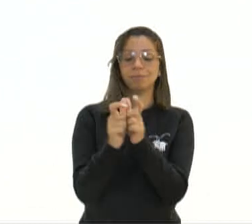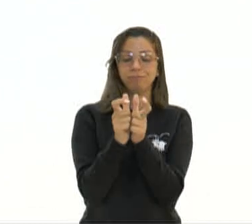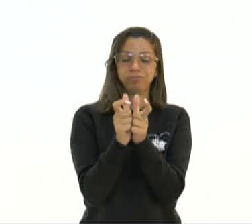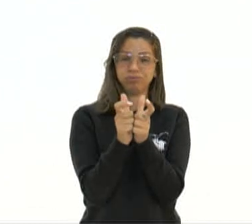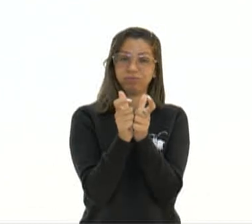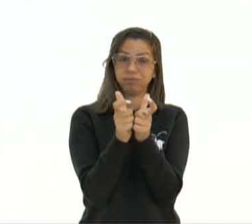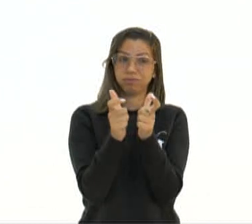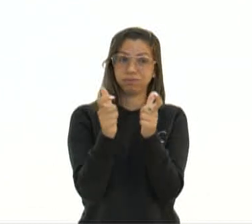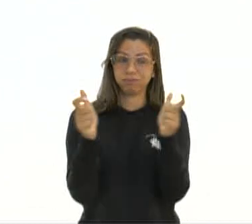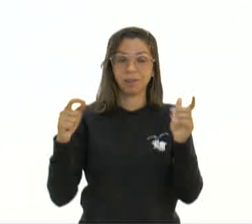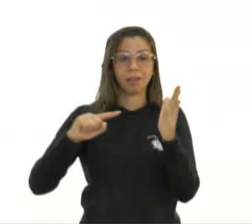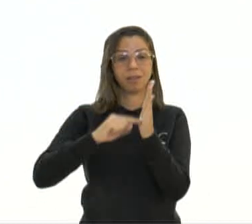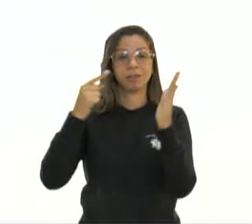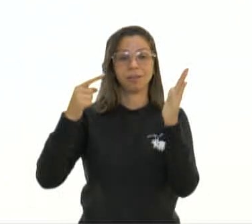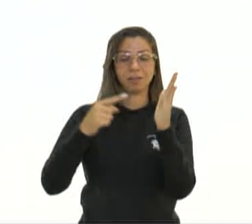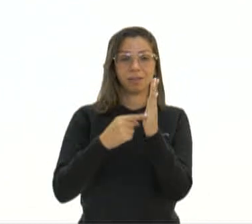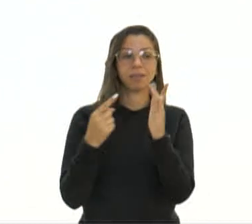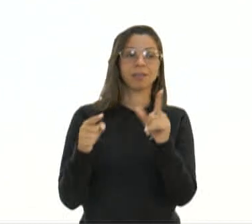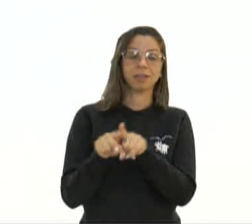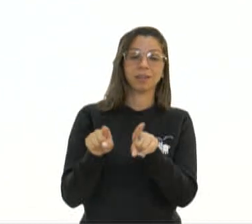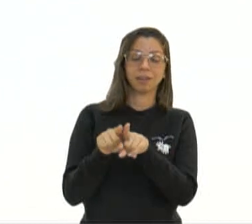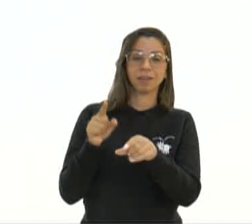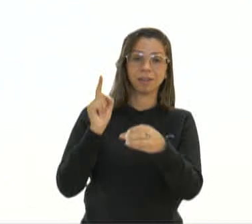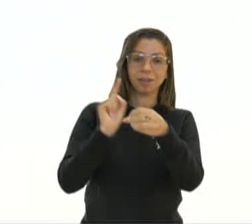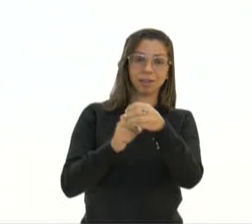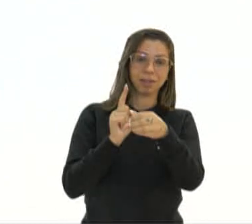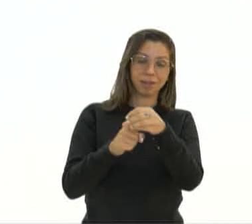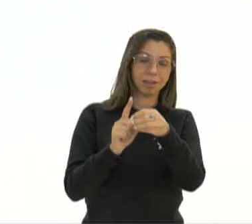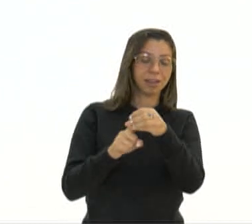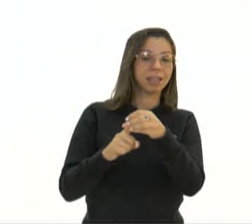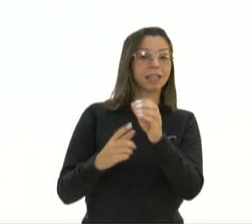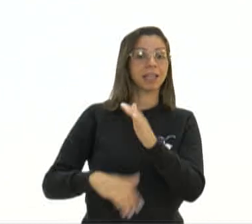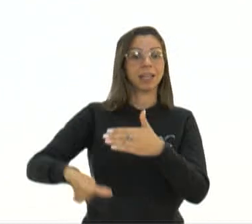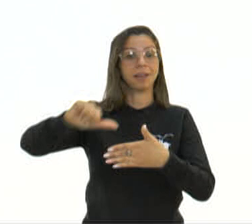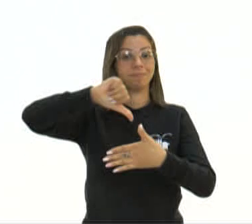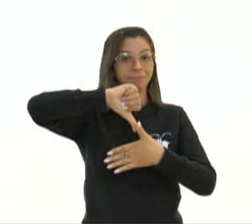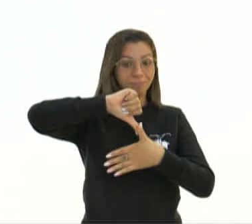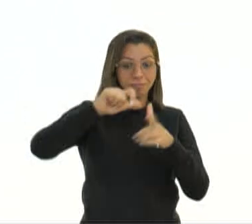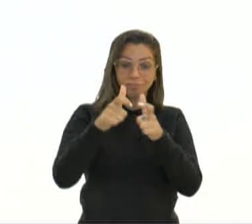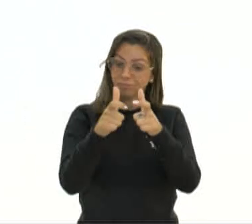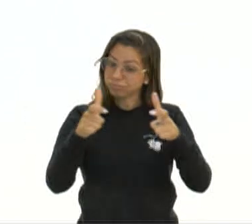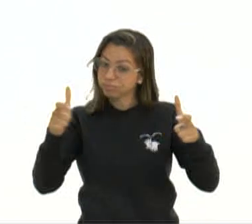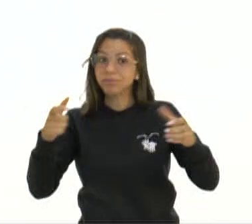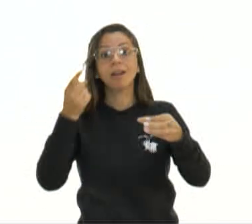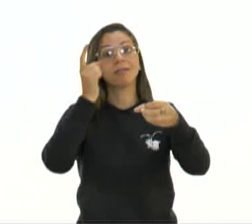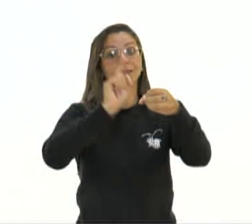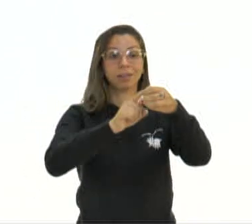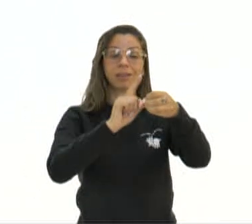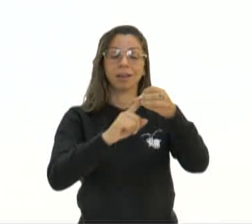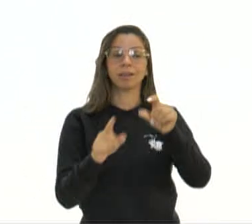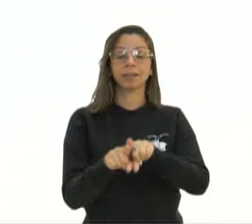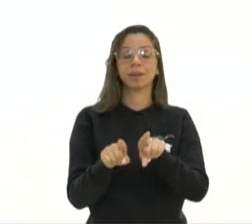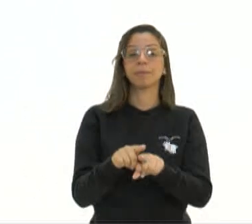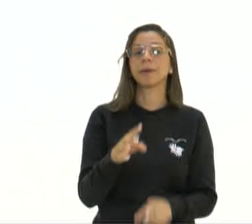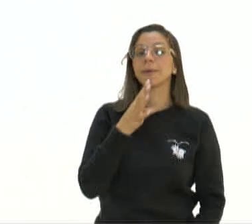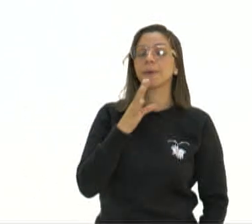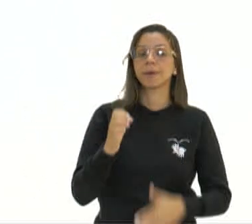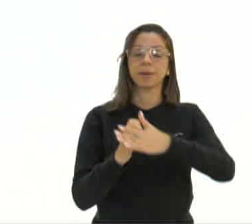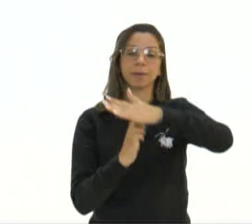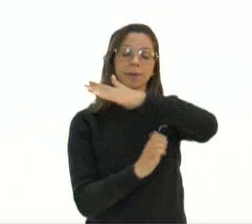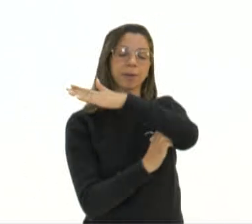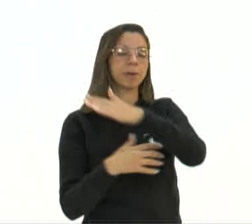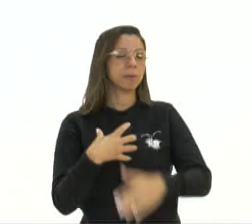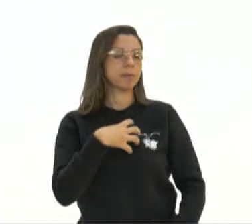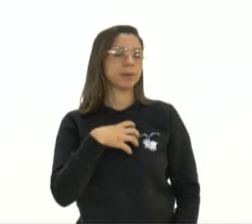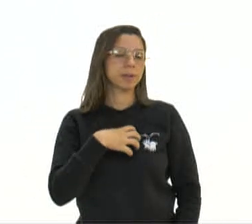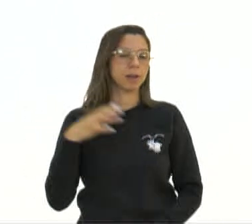Argentina e a segunda maior em área metropolitana da América do Sul. Conhecida pela arquitetura do estilo europeu, uma cidade